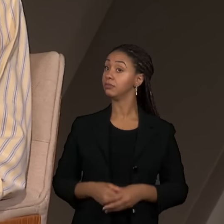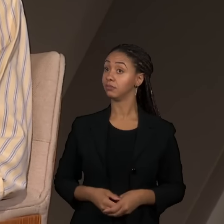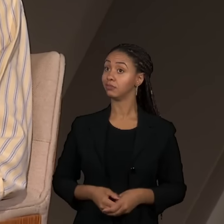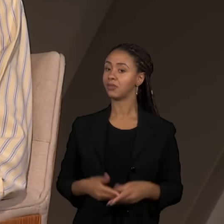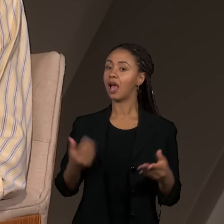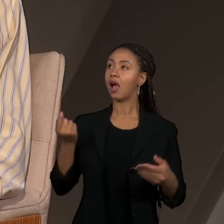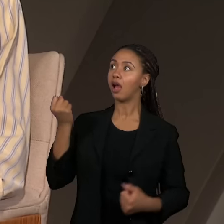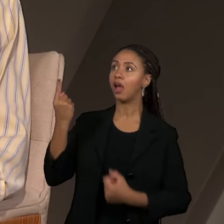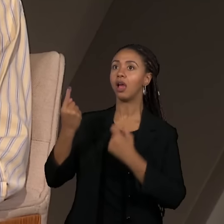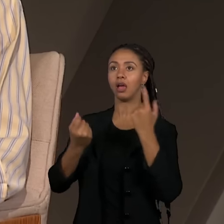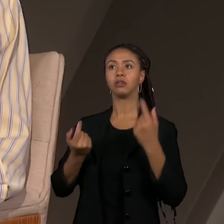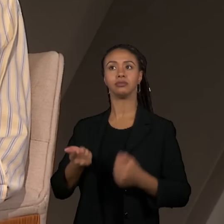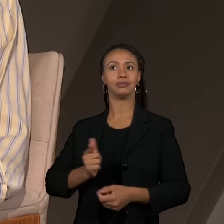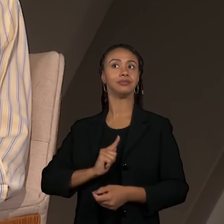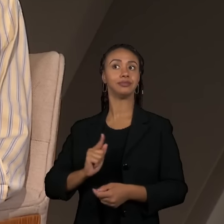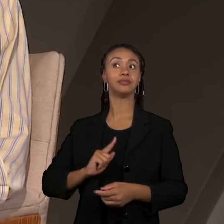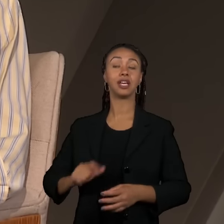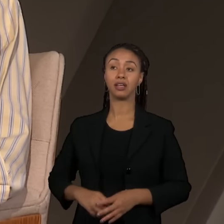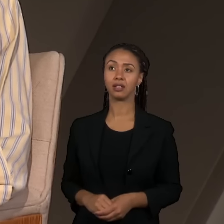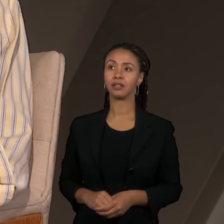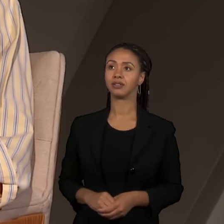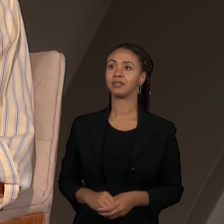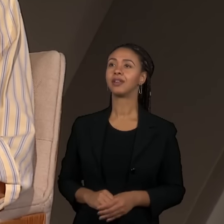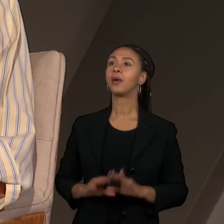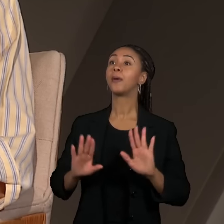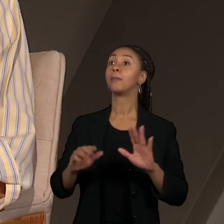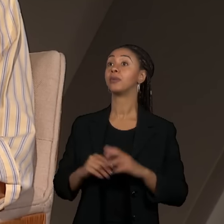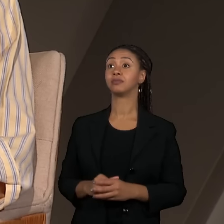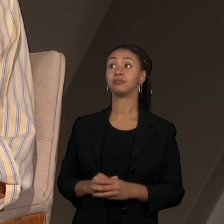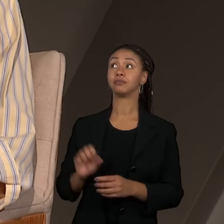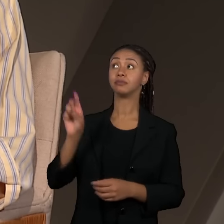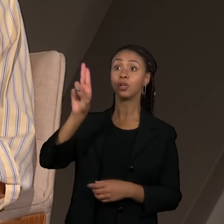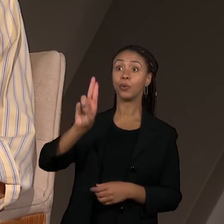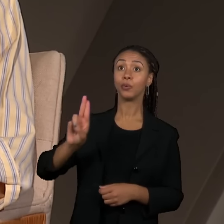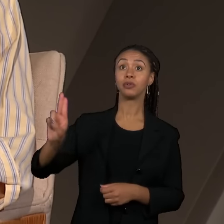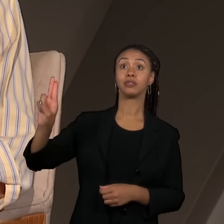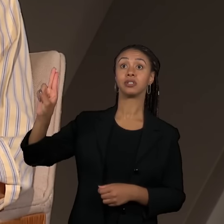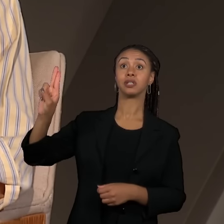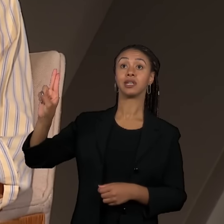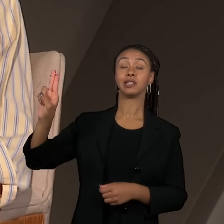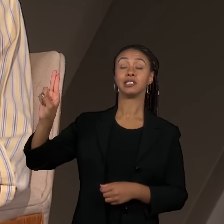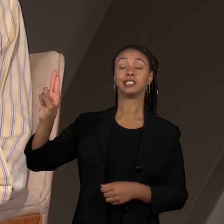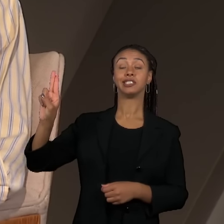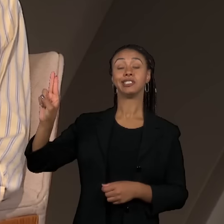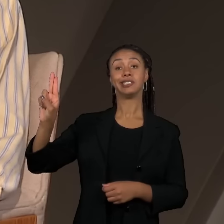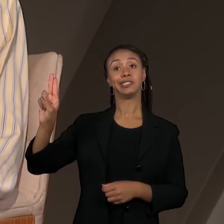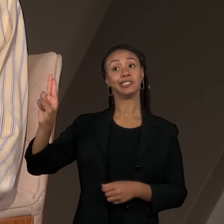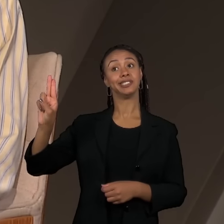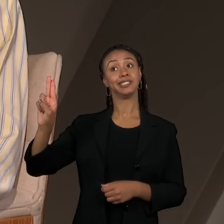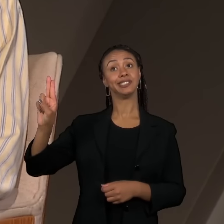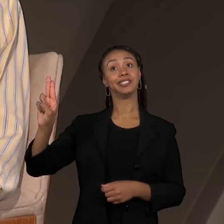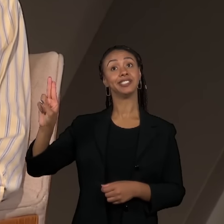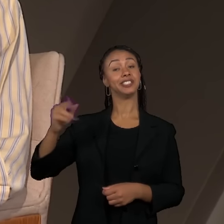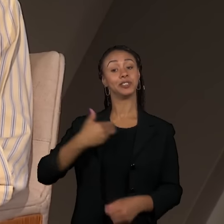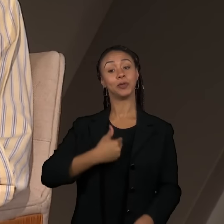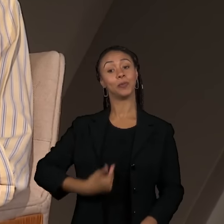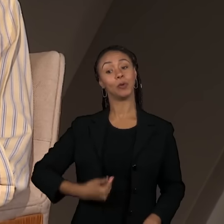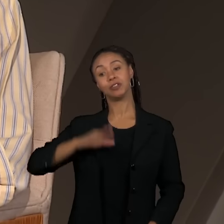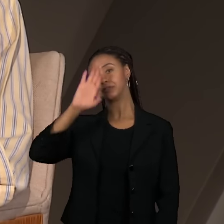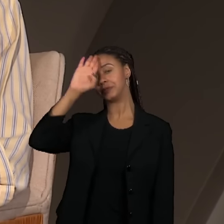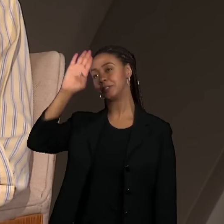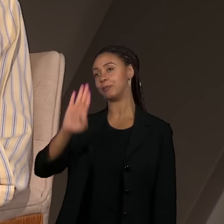e por exemplo a gente não vê isso muito nas universidades uhum especialmente as Universidades